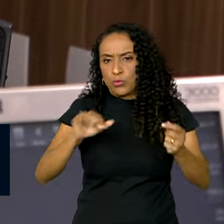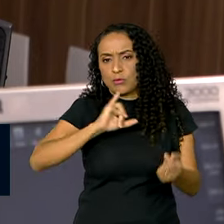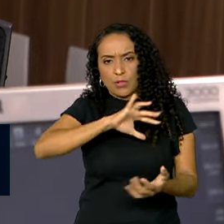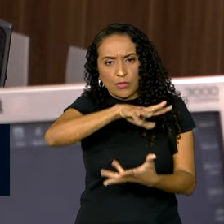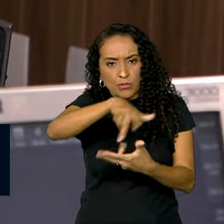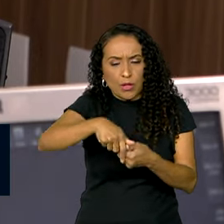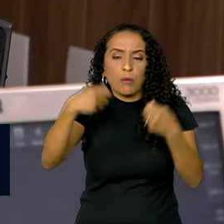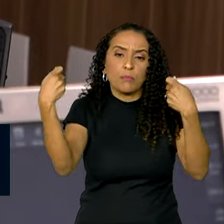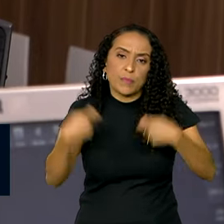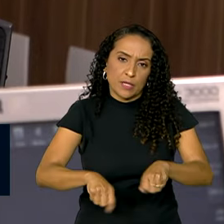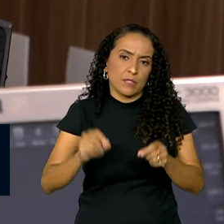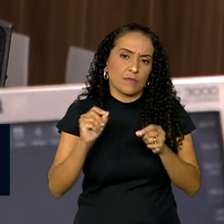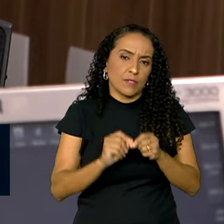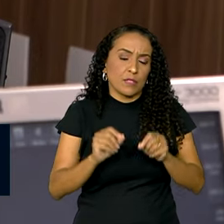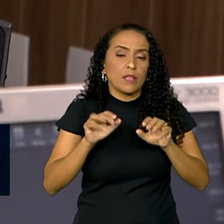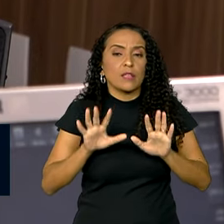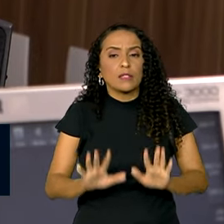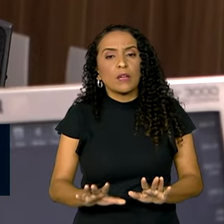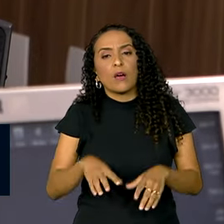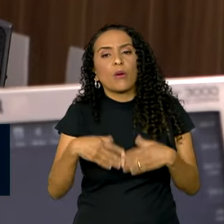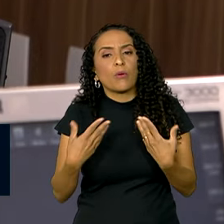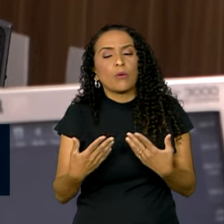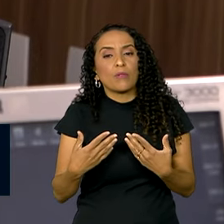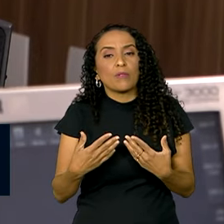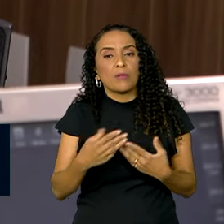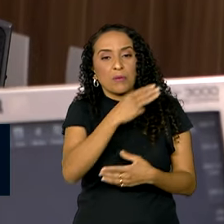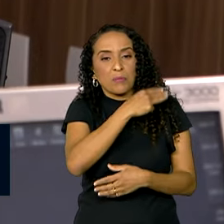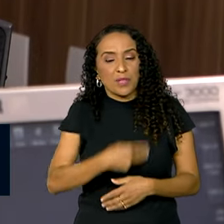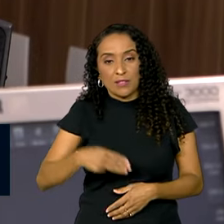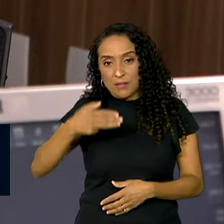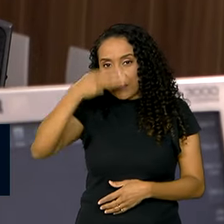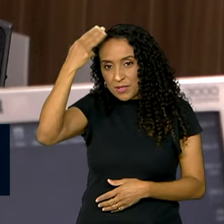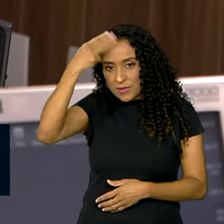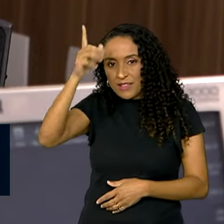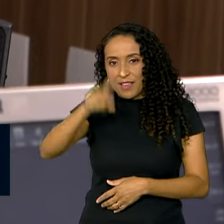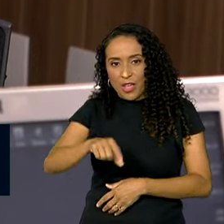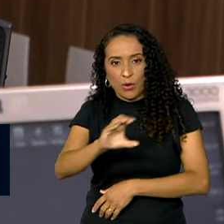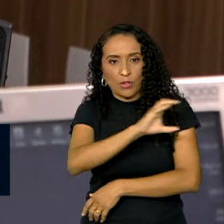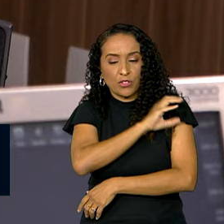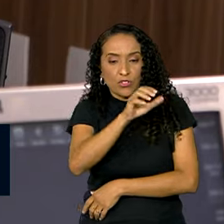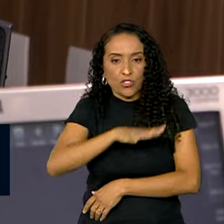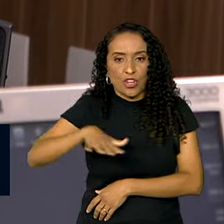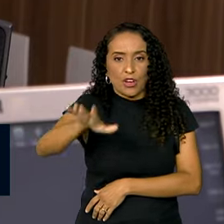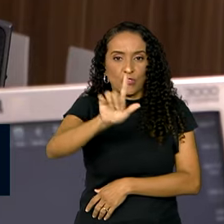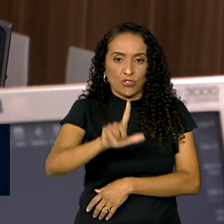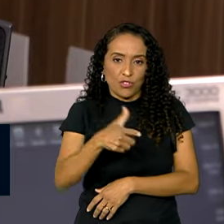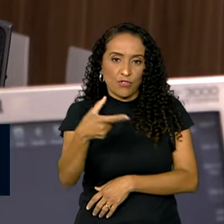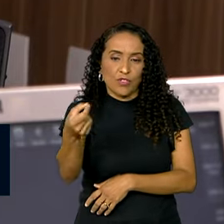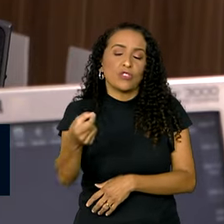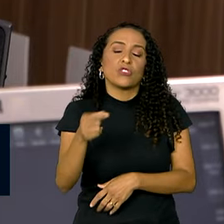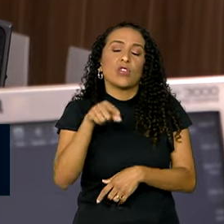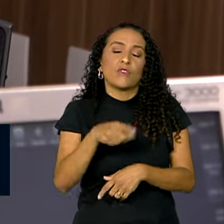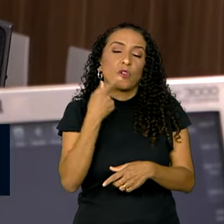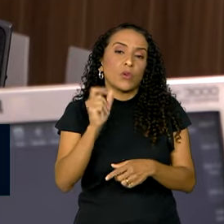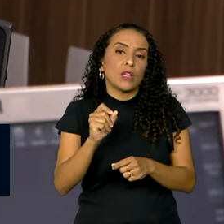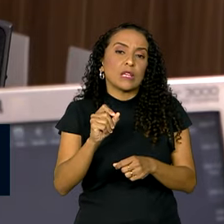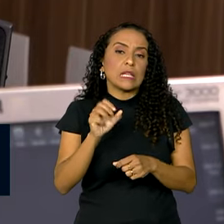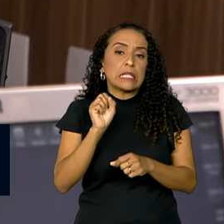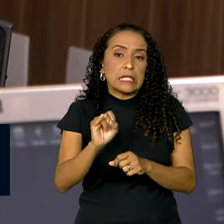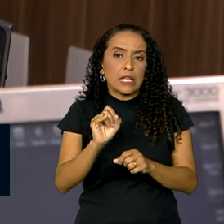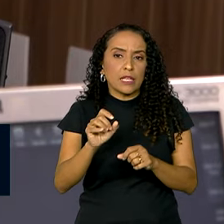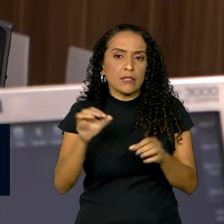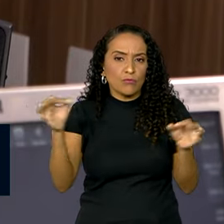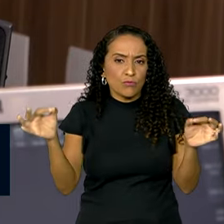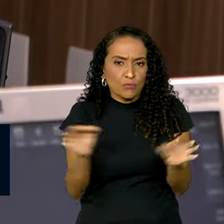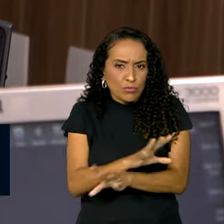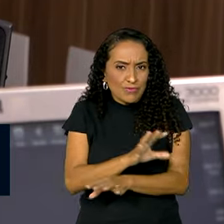precisa ser feito e diz o ministro Márcio Macedo que é o nosso Coordenador Geral do G20 que se a gente for bem sucedido